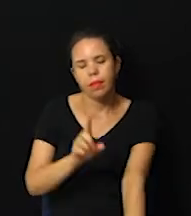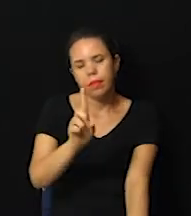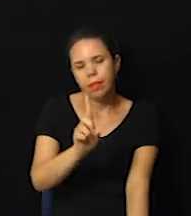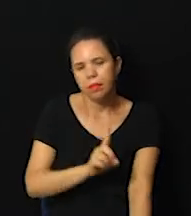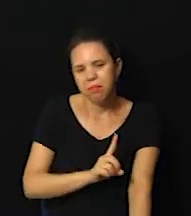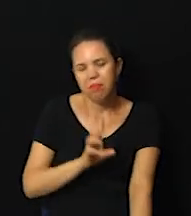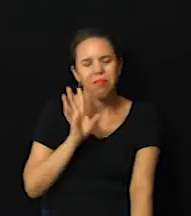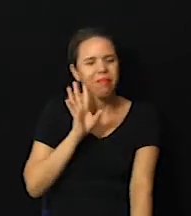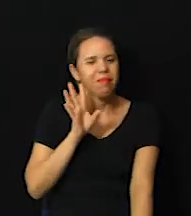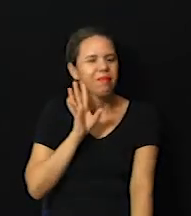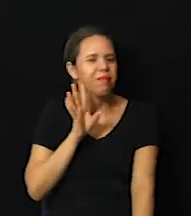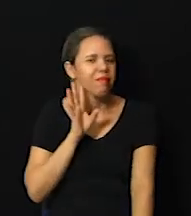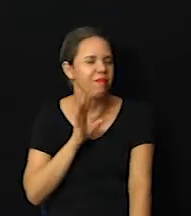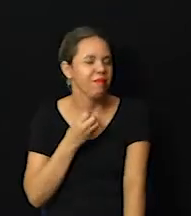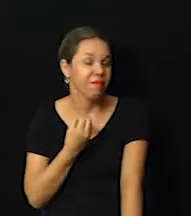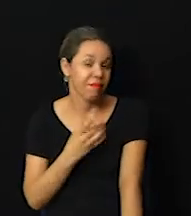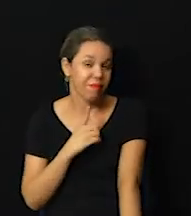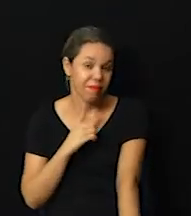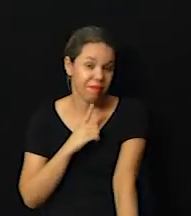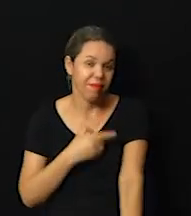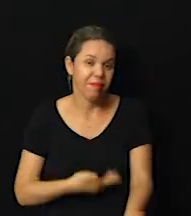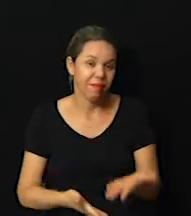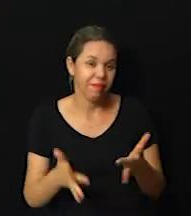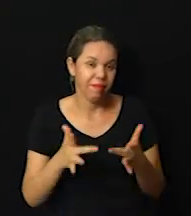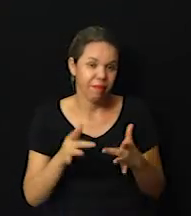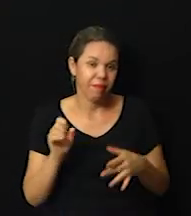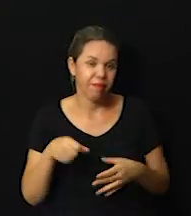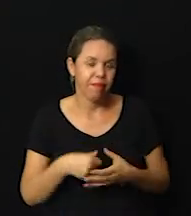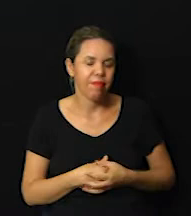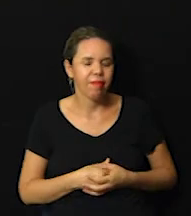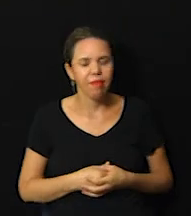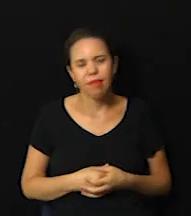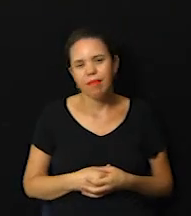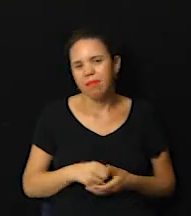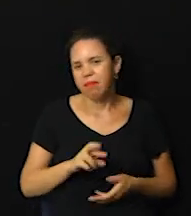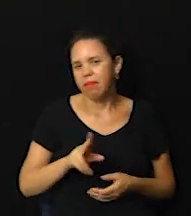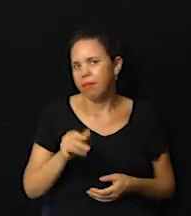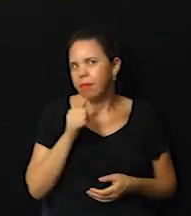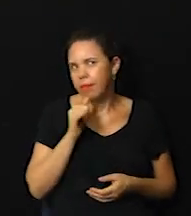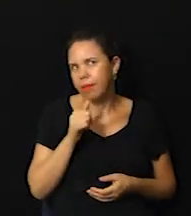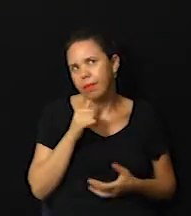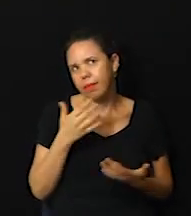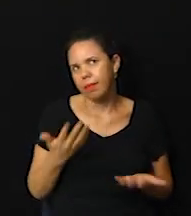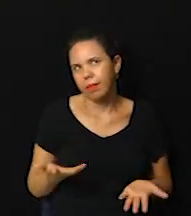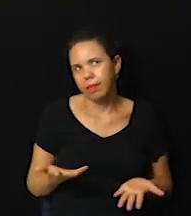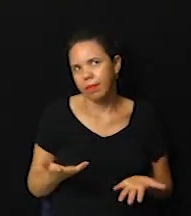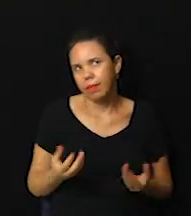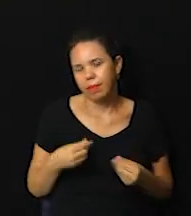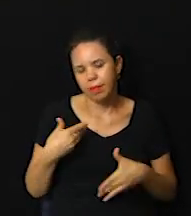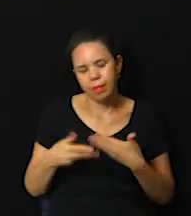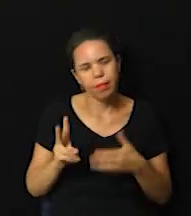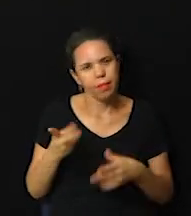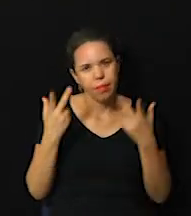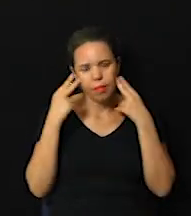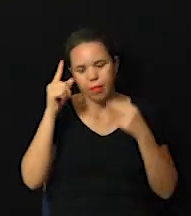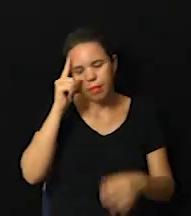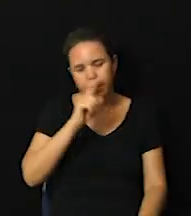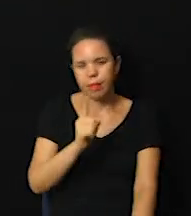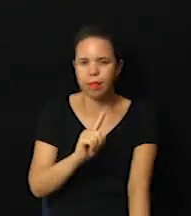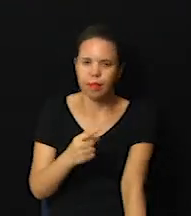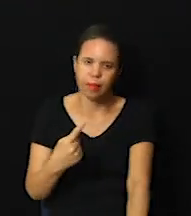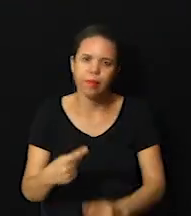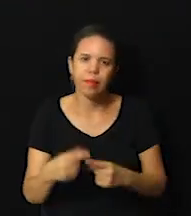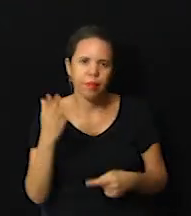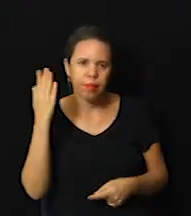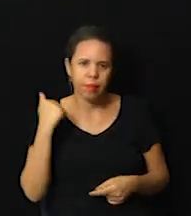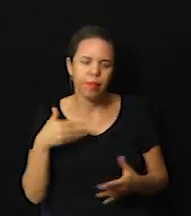vêm, é muito divertido. Então a gente tem essa interação, sim, mas assim, não é assim, com tanta frequência todos os dias, porque a gente também